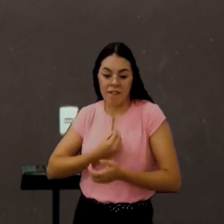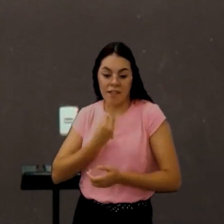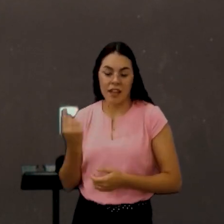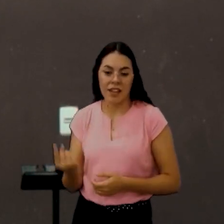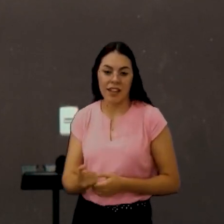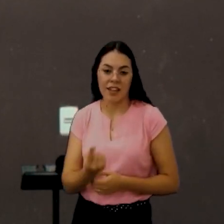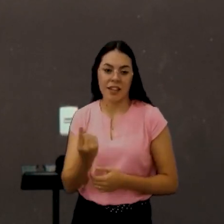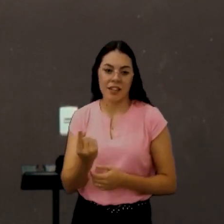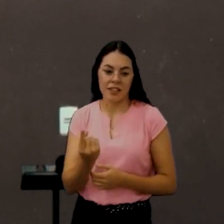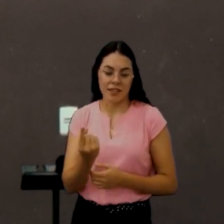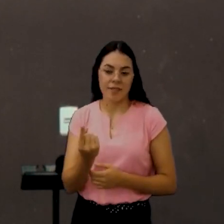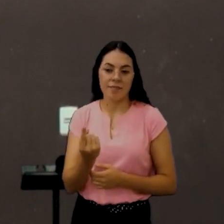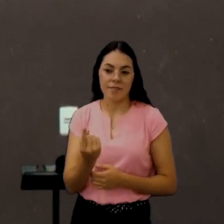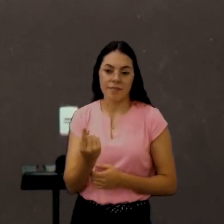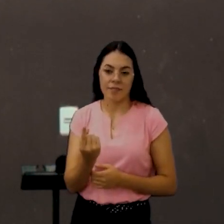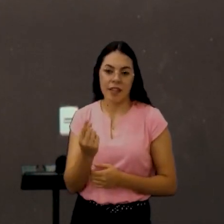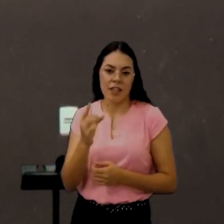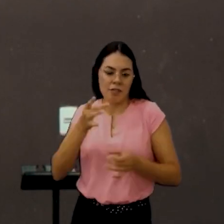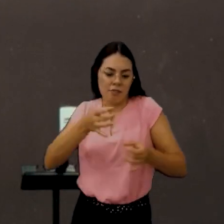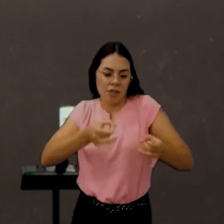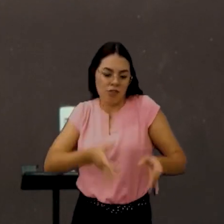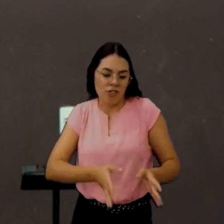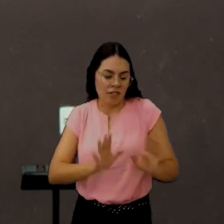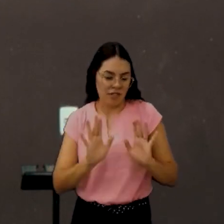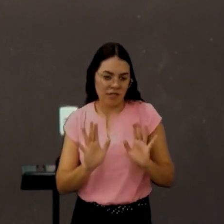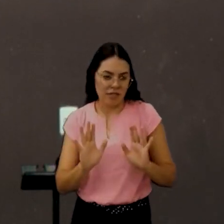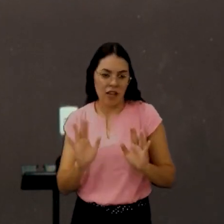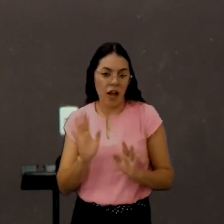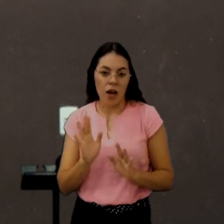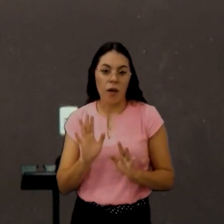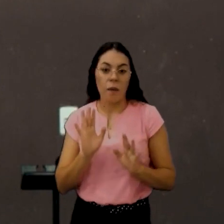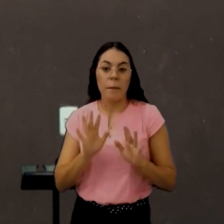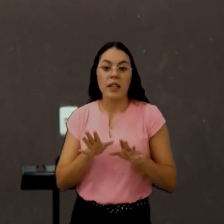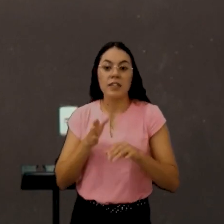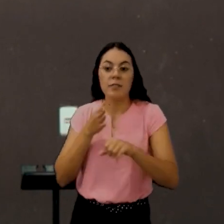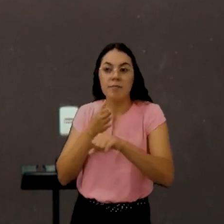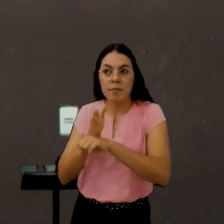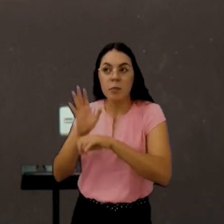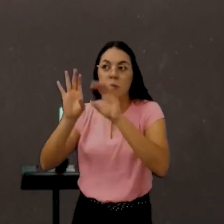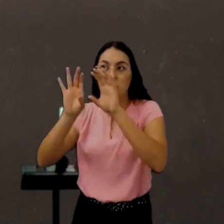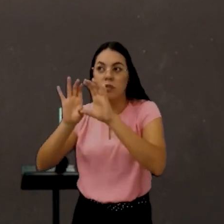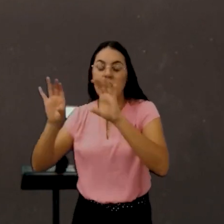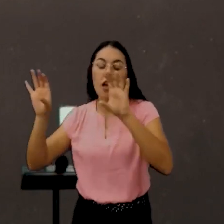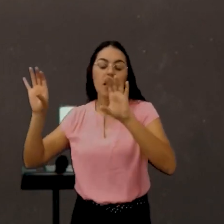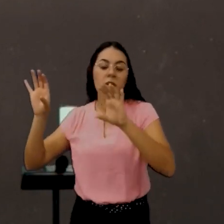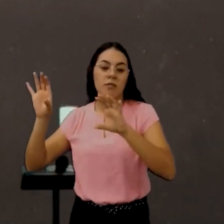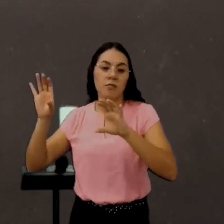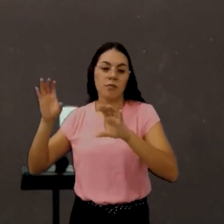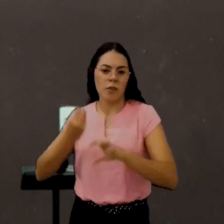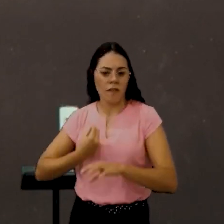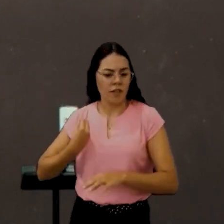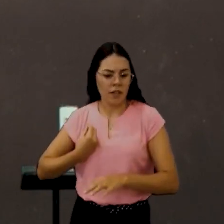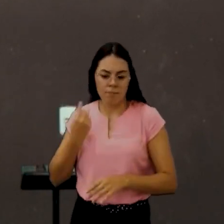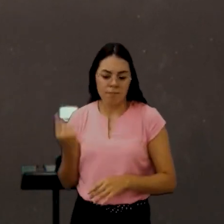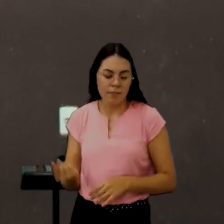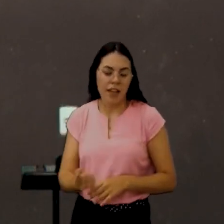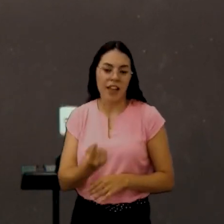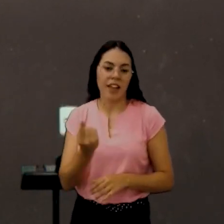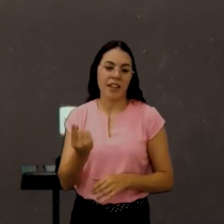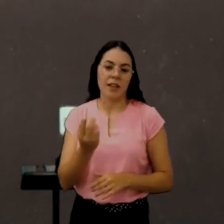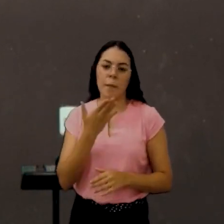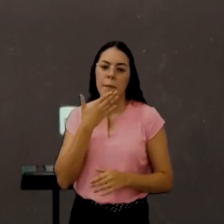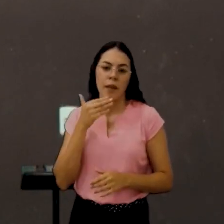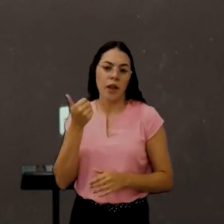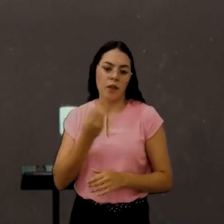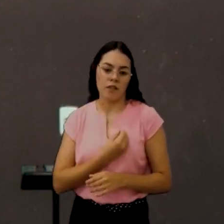querendo deixar uma coisa porque a gente quer deixar essa existência, é porque a gente quer ir para uma existência superior, para uma existência muito superior, muito